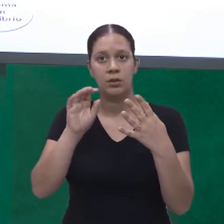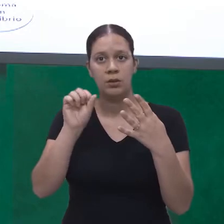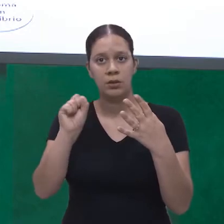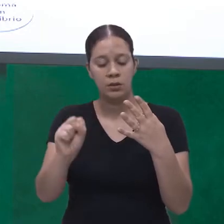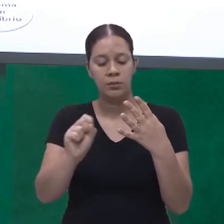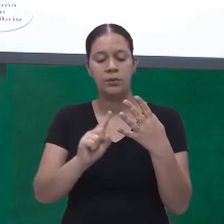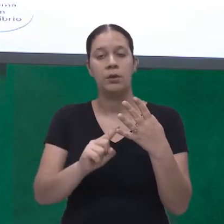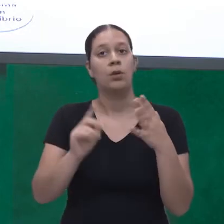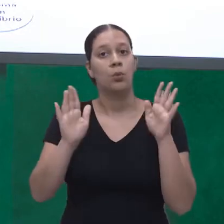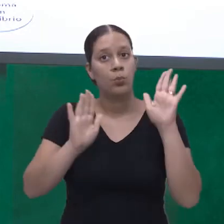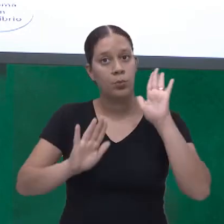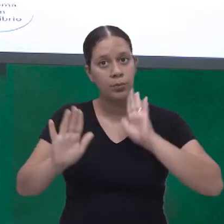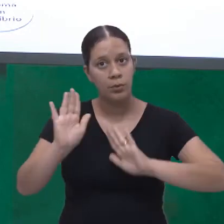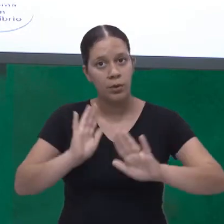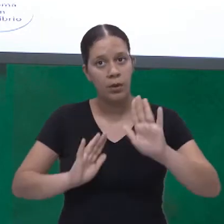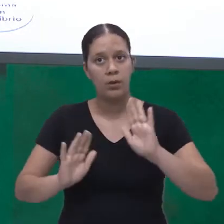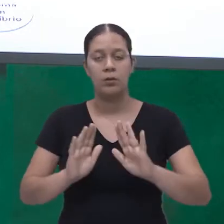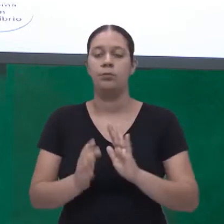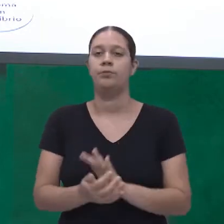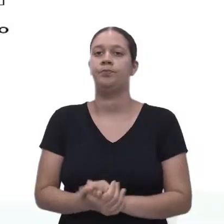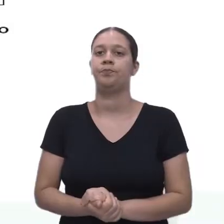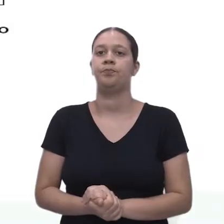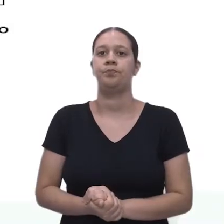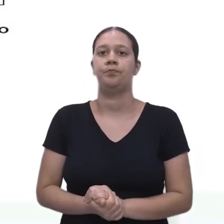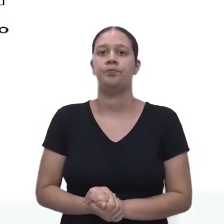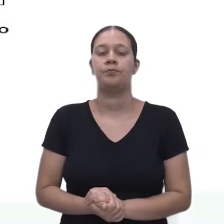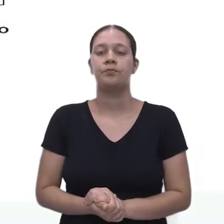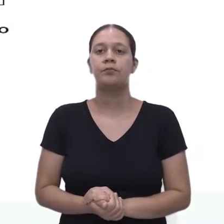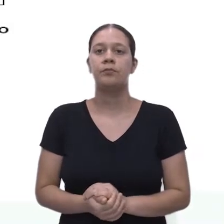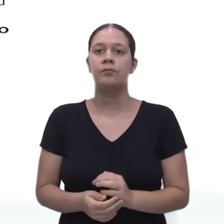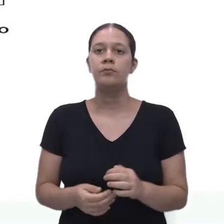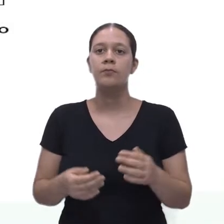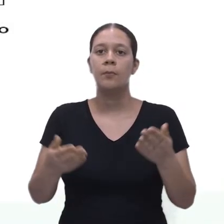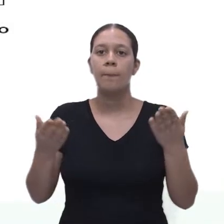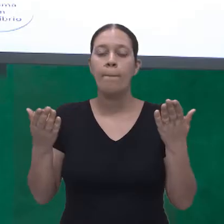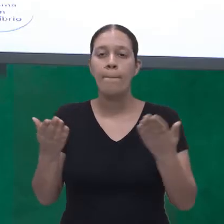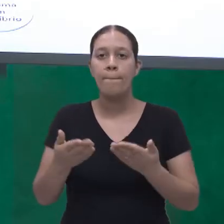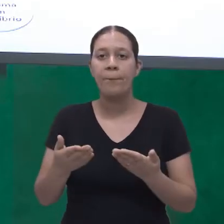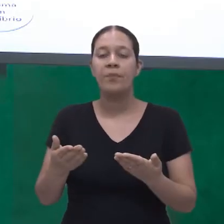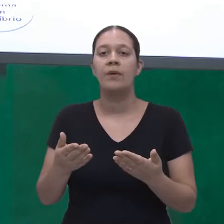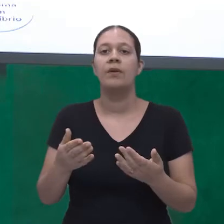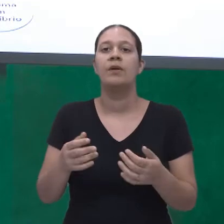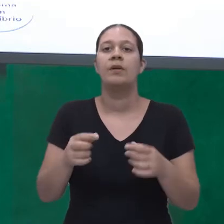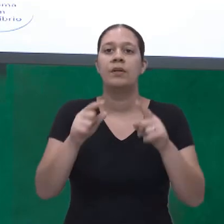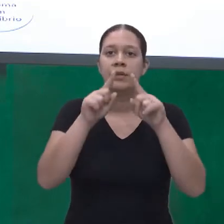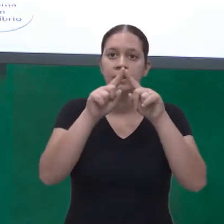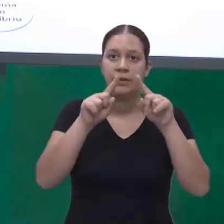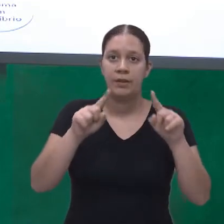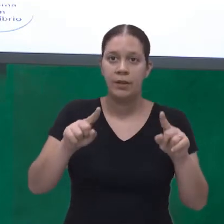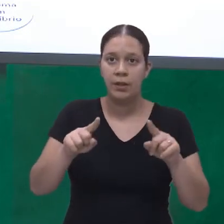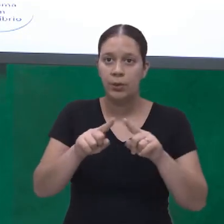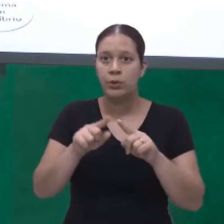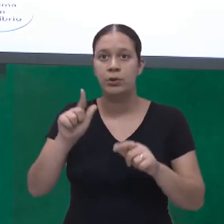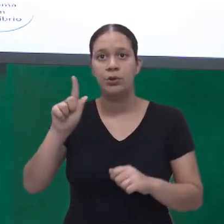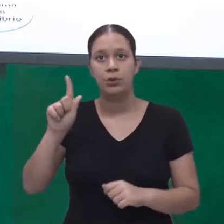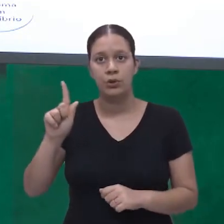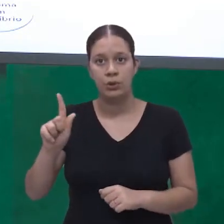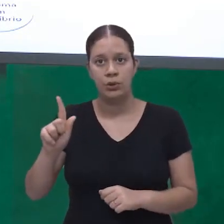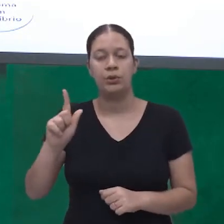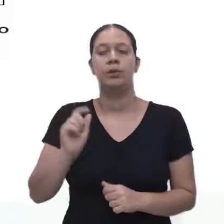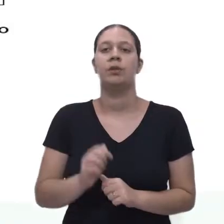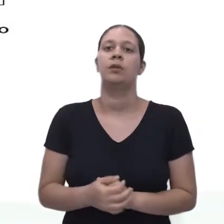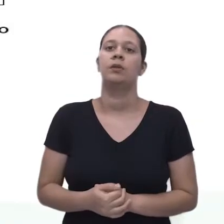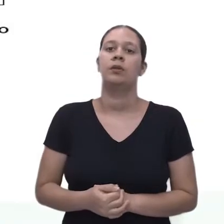precisar muito agora de vocês. Então, veja, pode-se definir a energia livre de Gibbs, ΔG, variação de